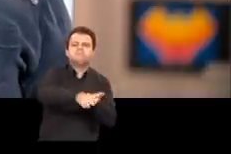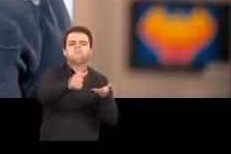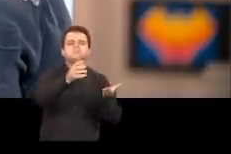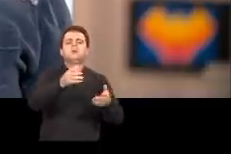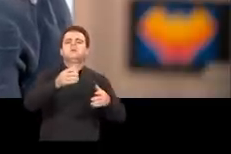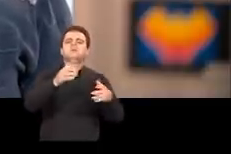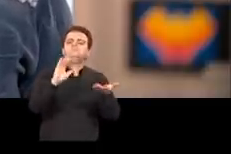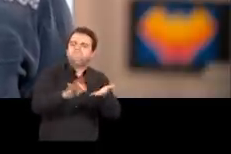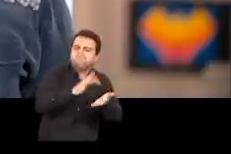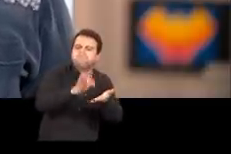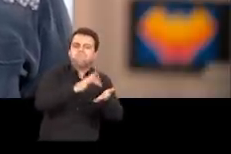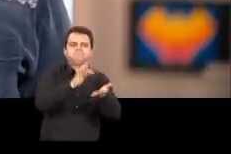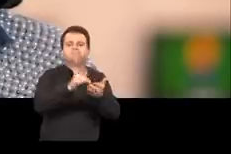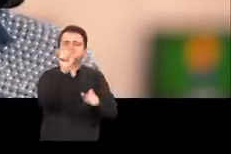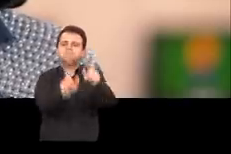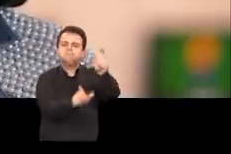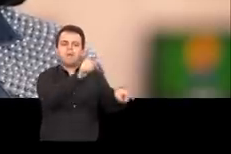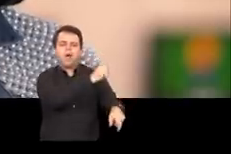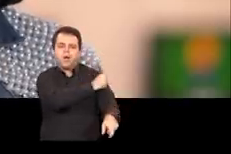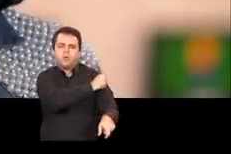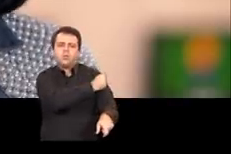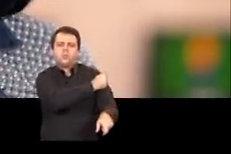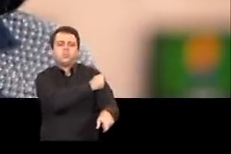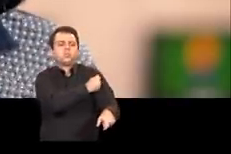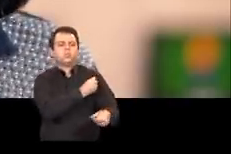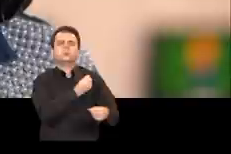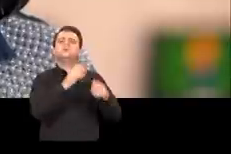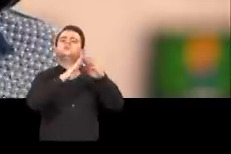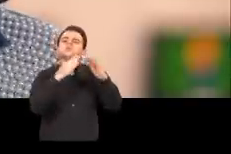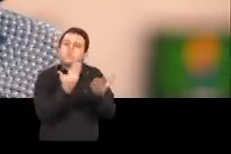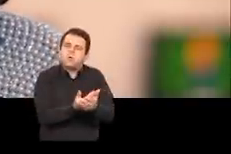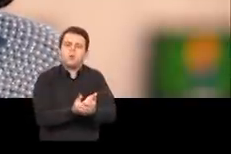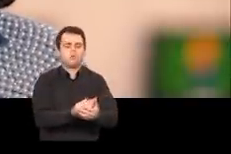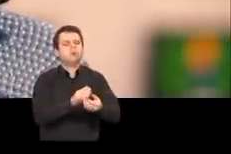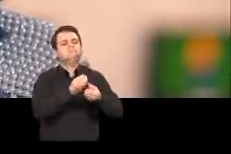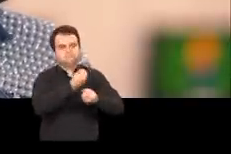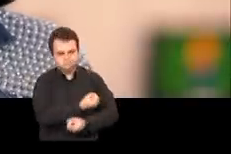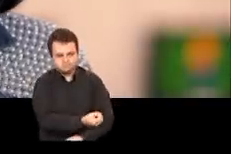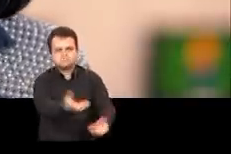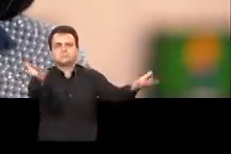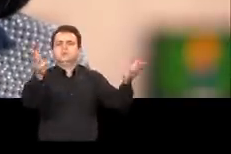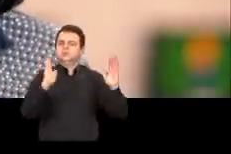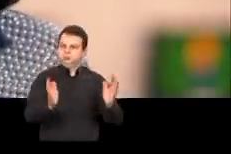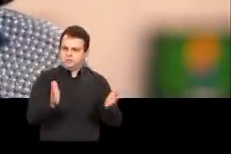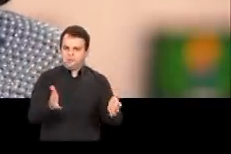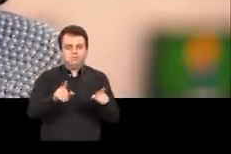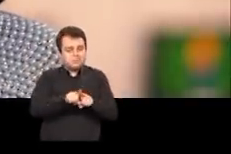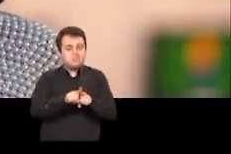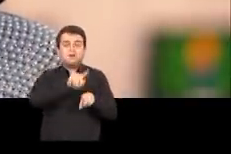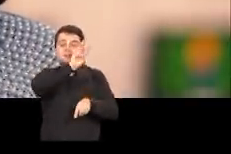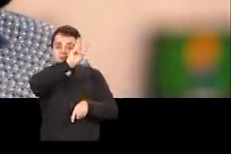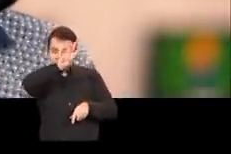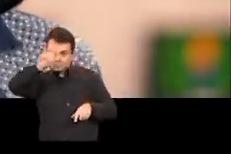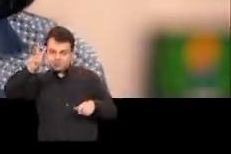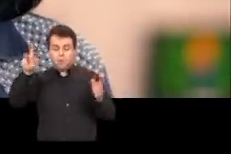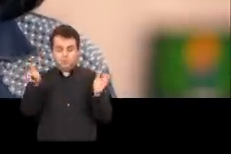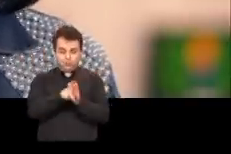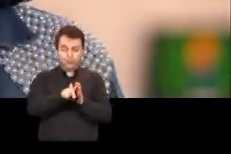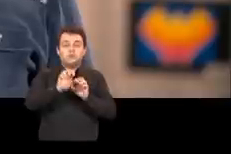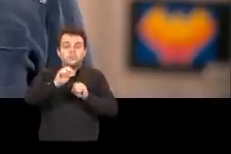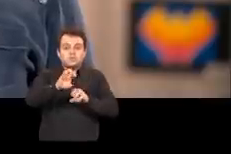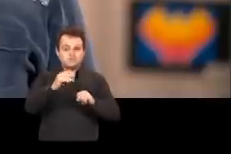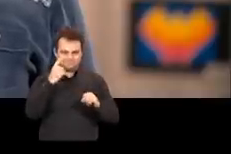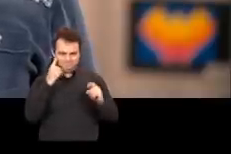que chegaram aos alunos por meio das unidades escolares e também pelo site da Educação